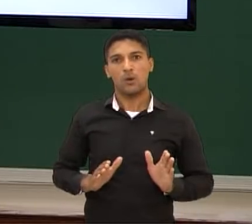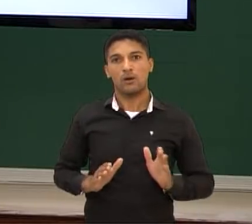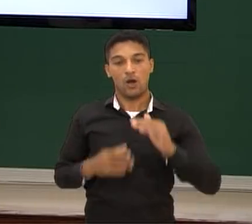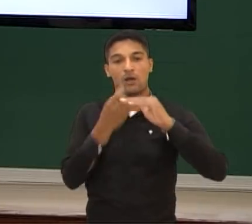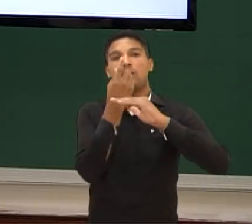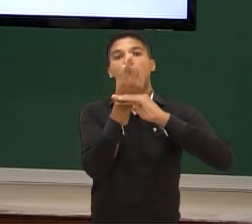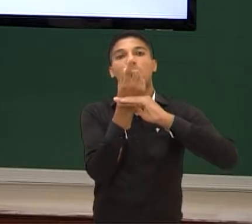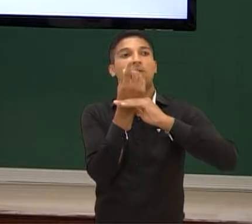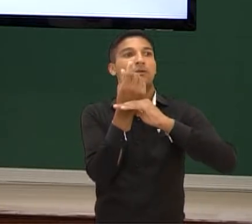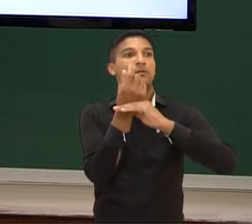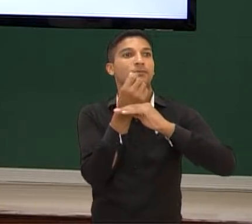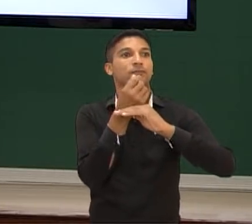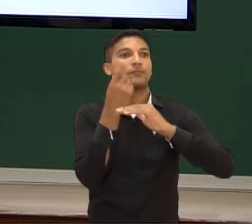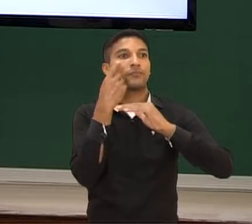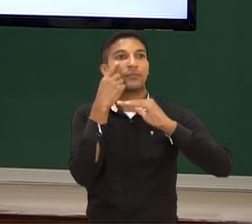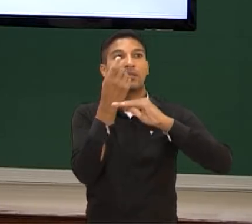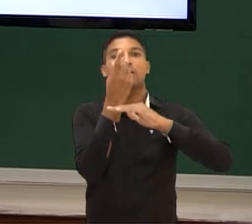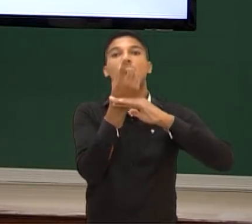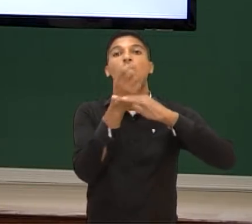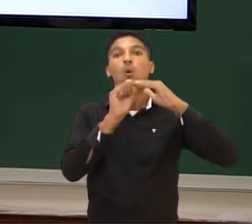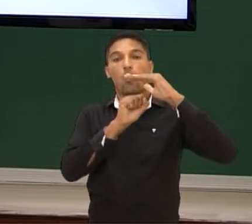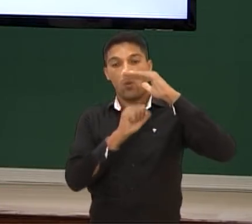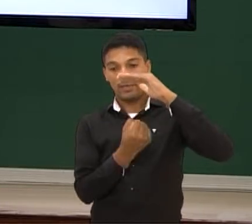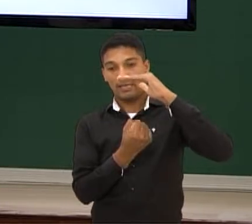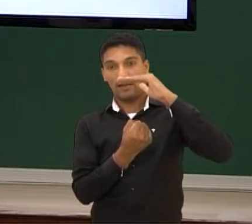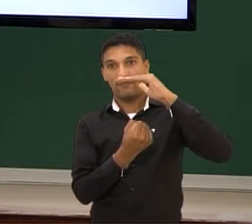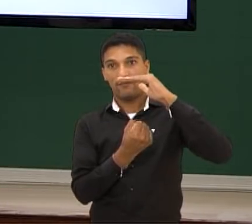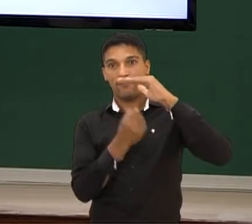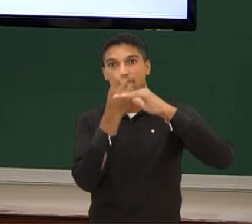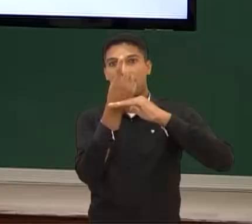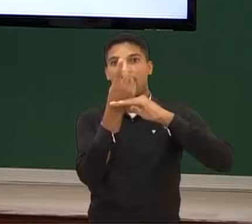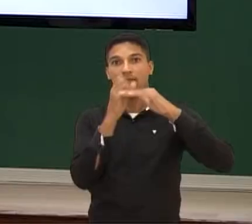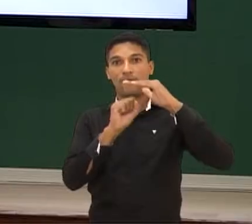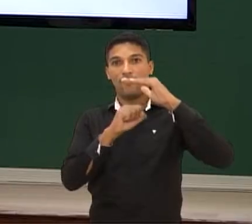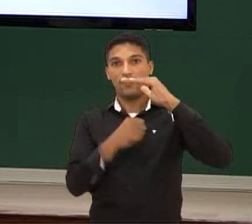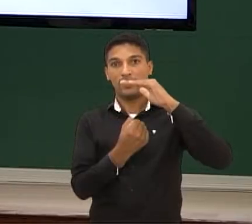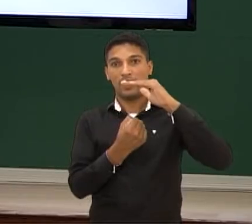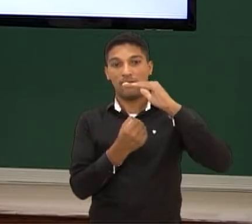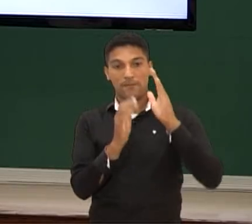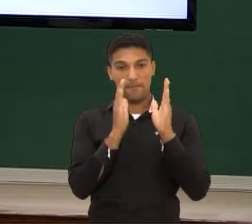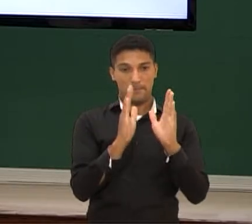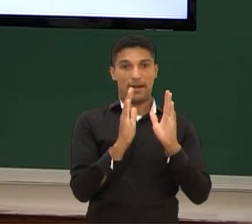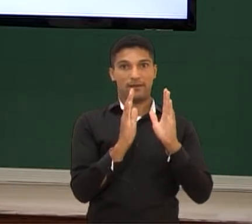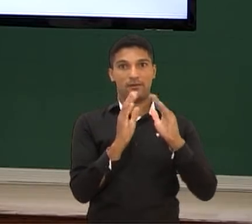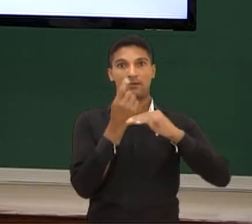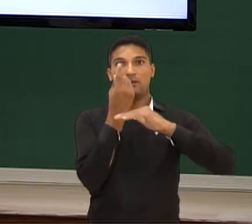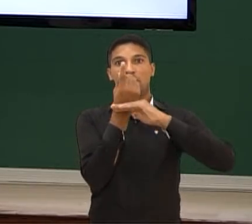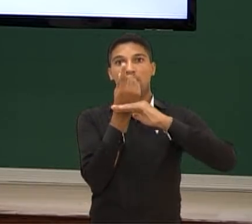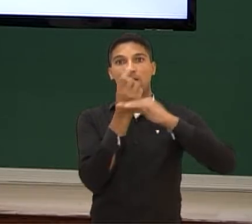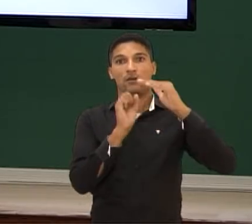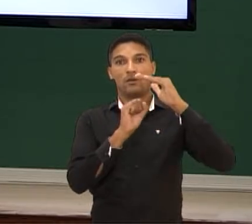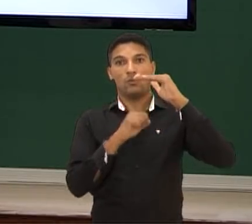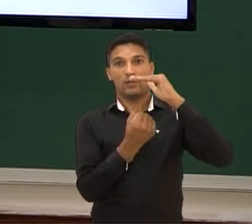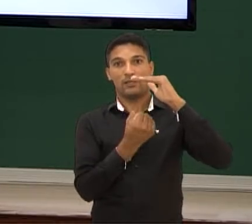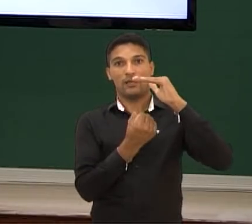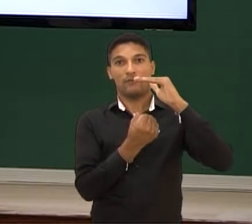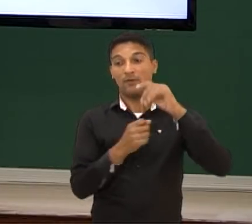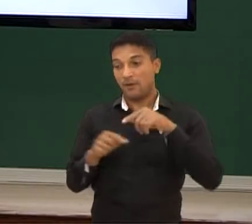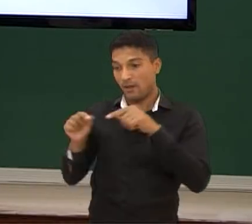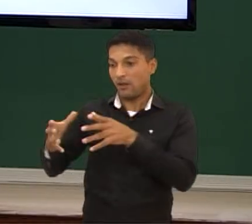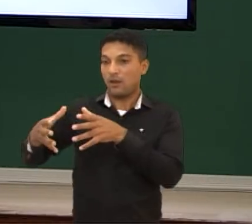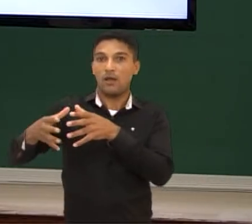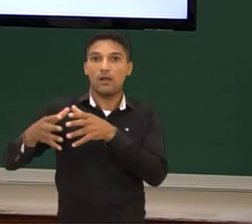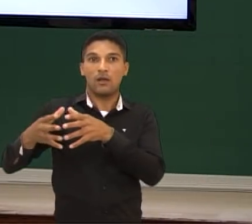224, ou seja, desse total, uma parte, ou seja, uma parte da divisão por 8,